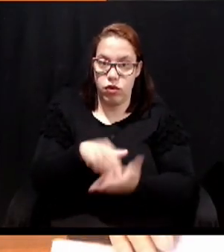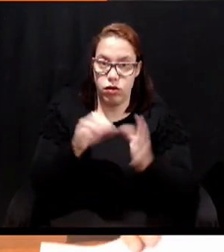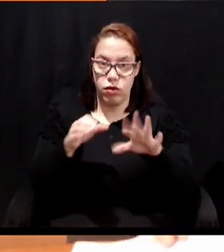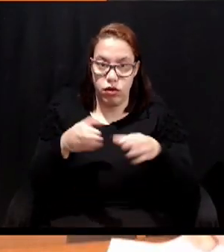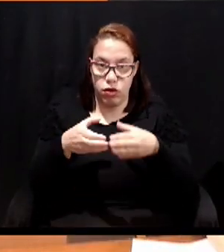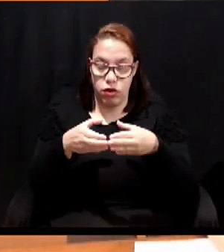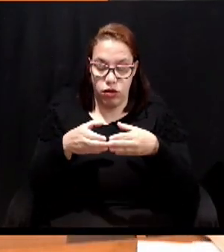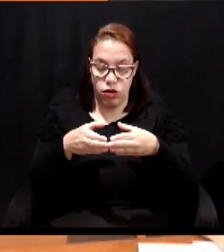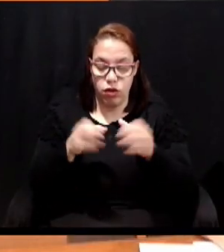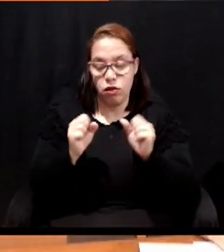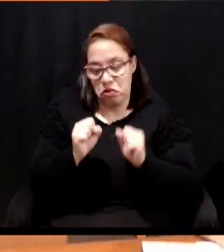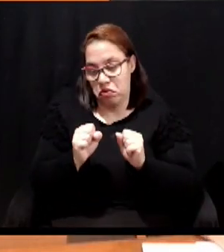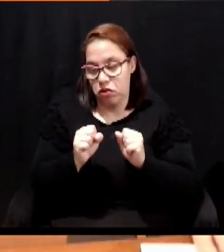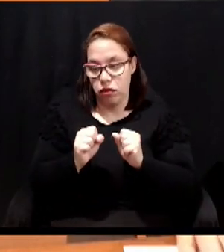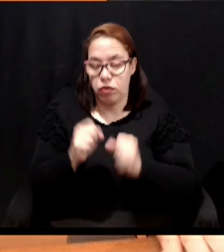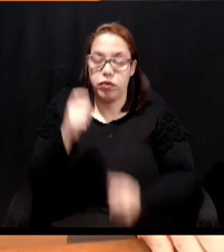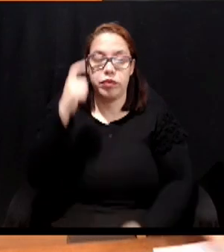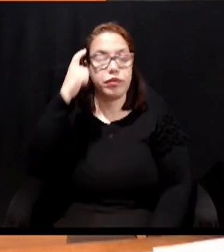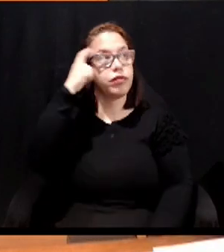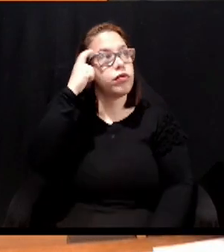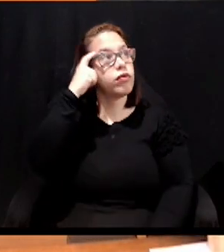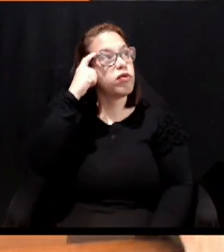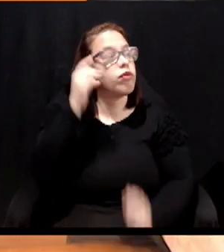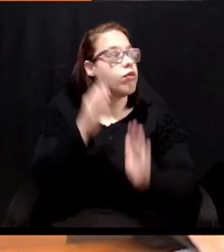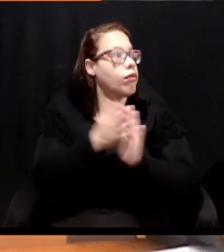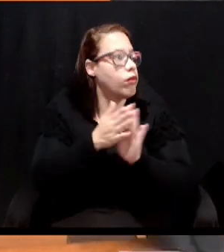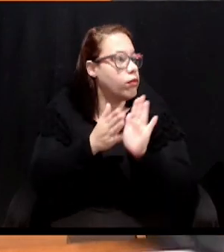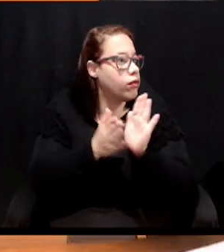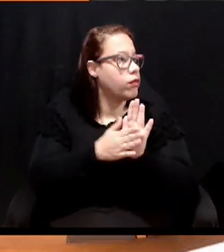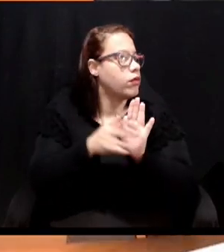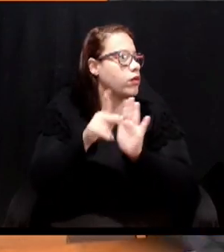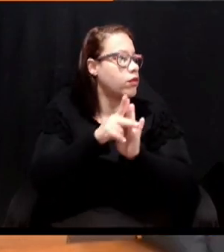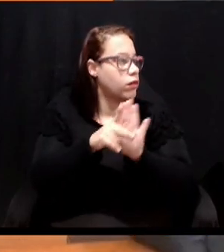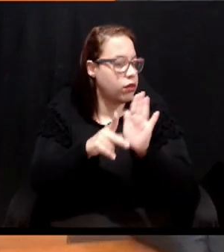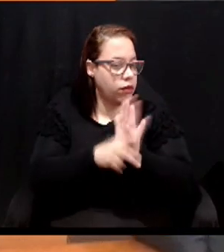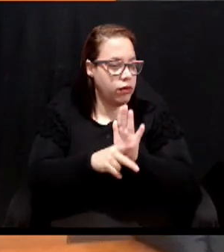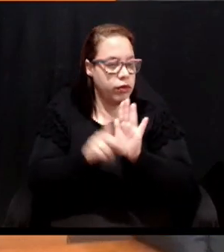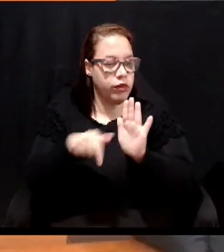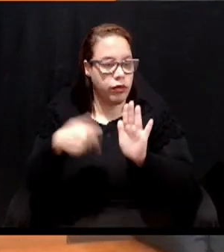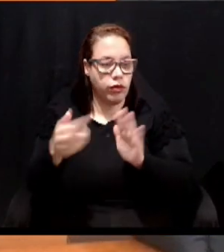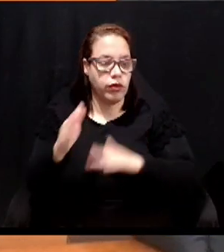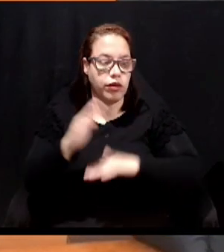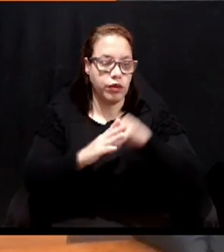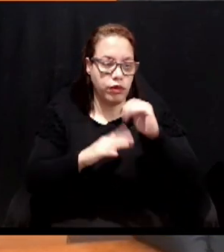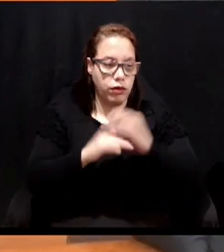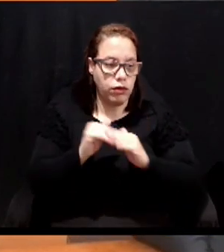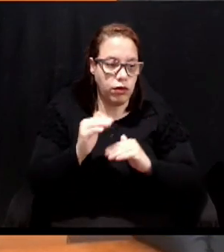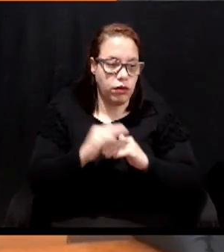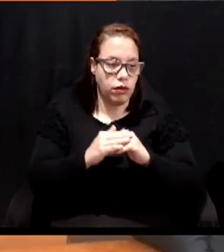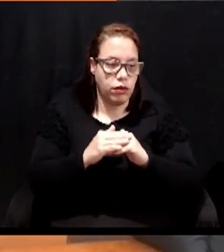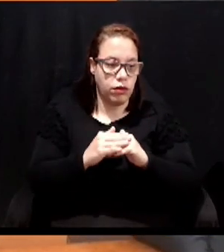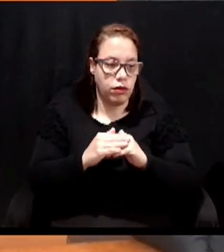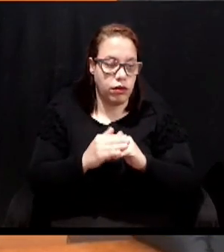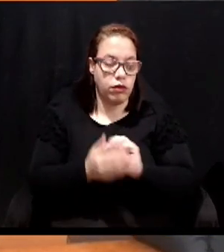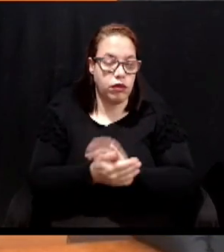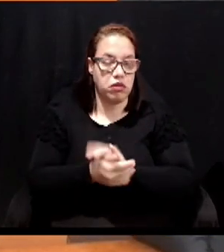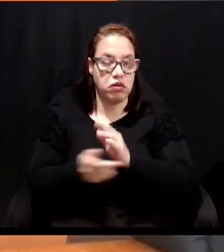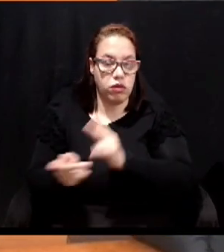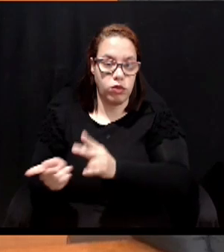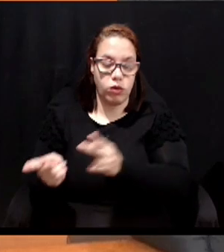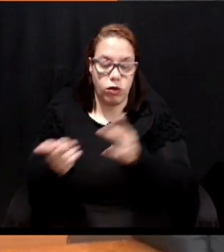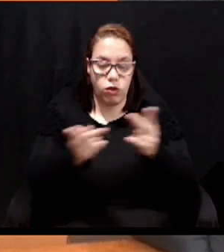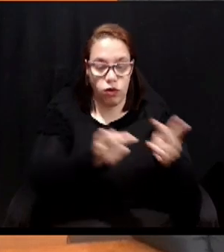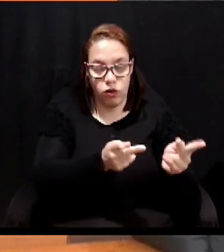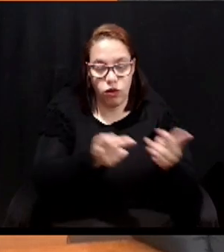possa pensar em proposições, projetos e outras atuações para além da comissão, uma visita ou então um projeto